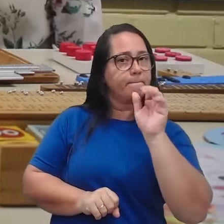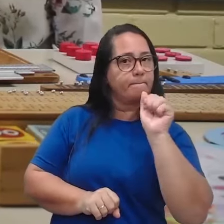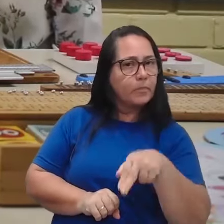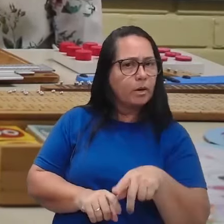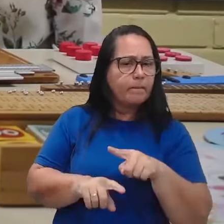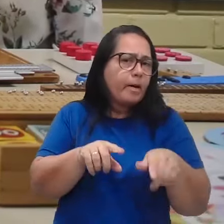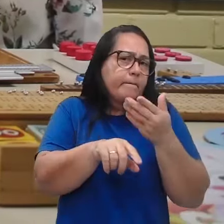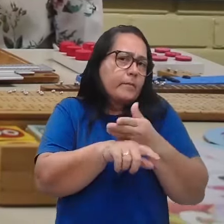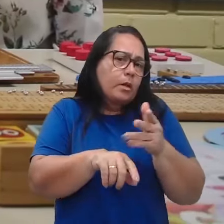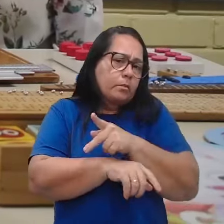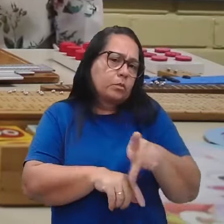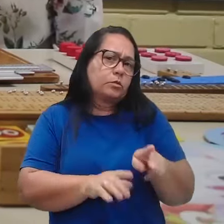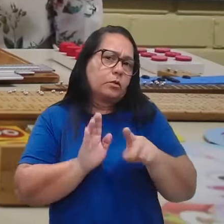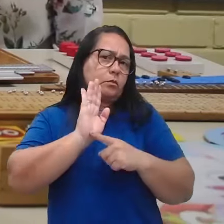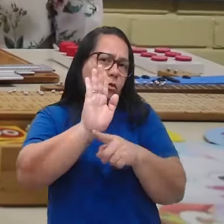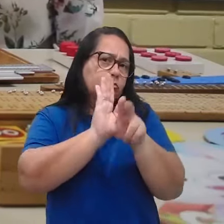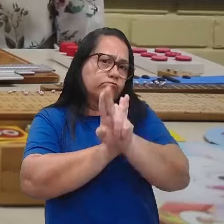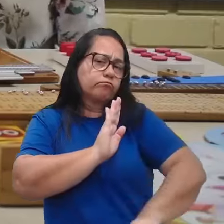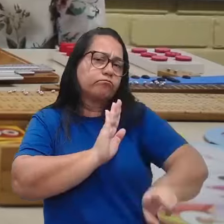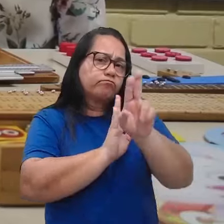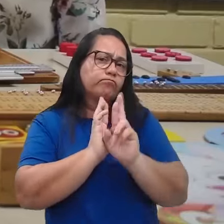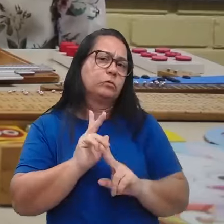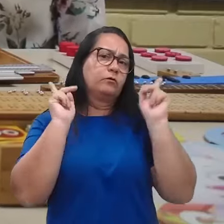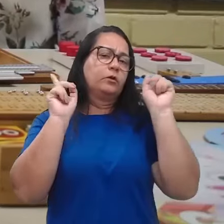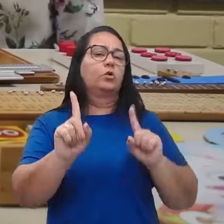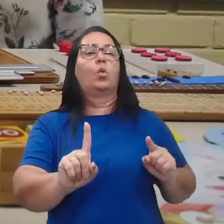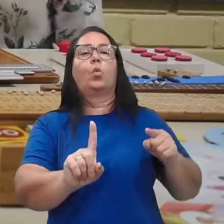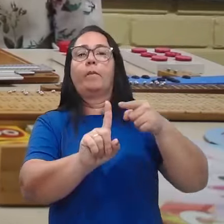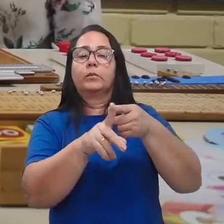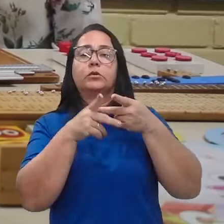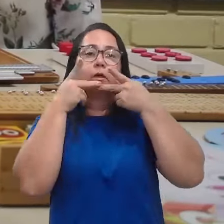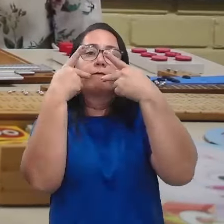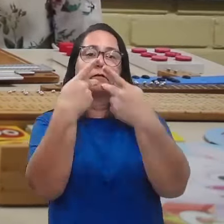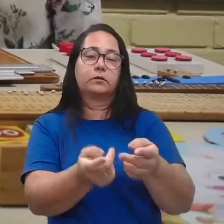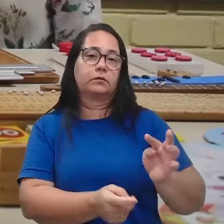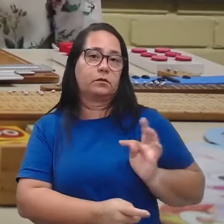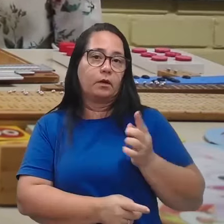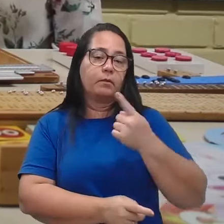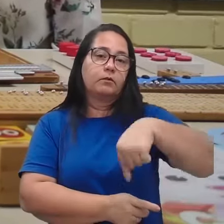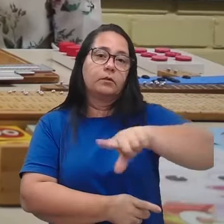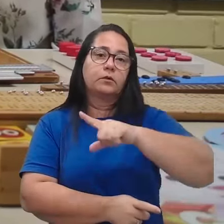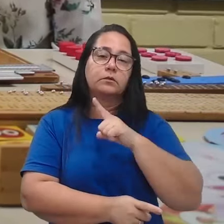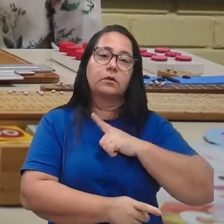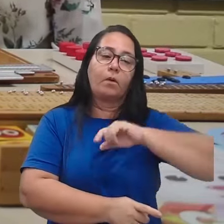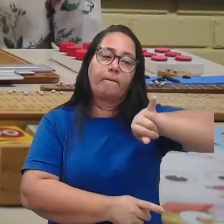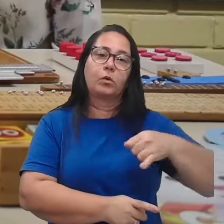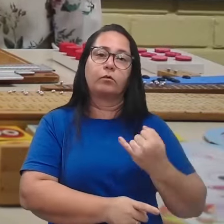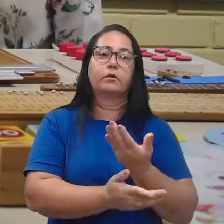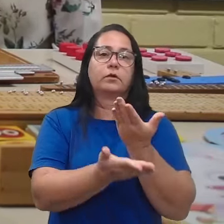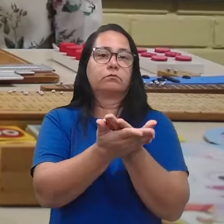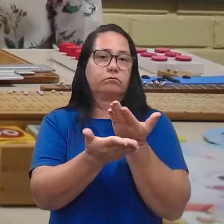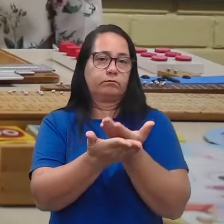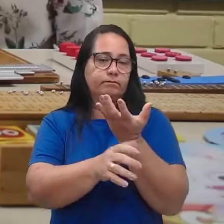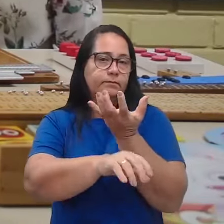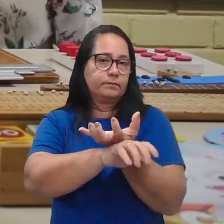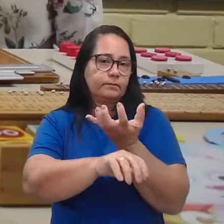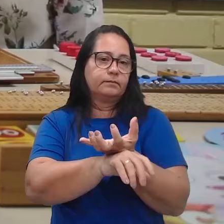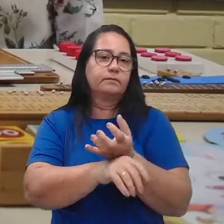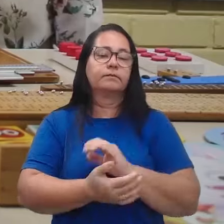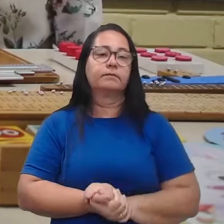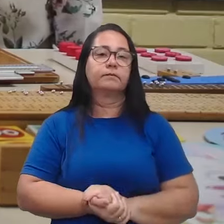professora utilizando, é diferente, né? E esse é o objetivo dessa visita técnica, para que você tenha ainda mais proveito na sua disciplina, tá certo?